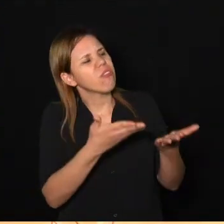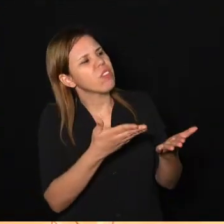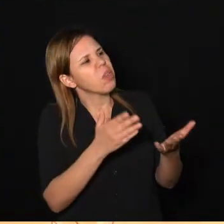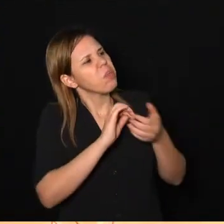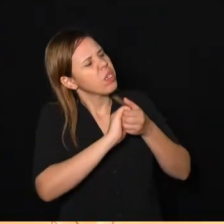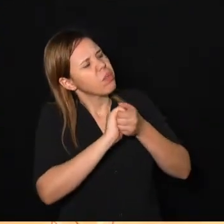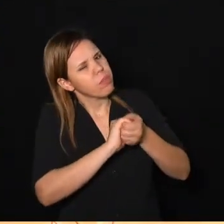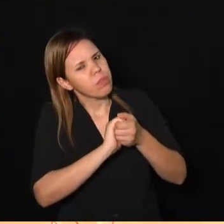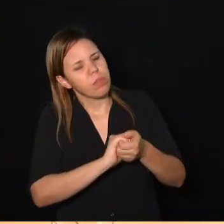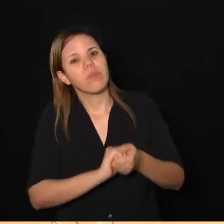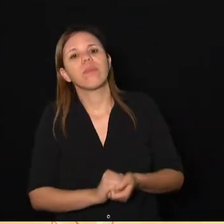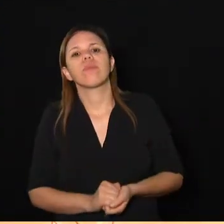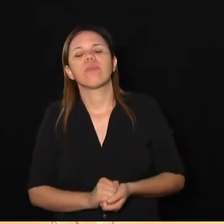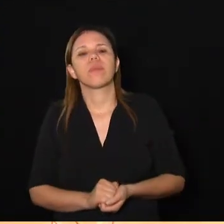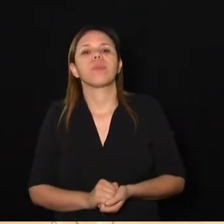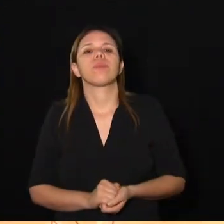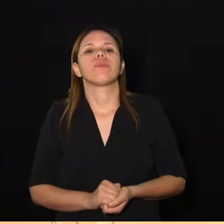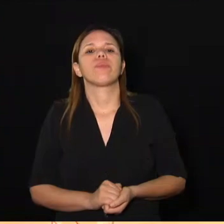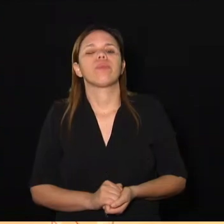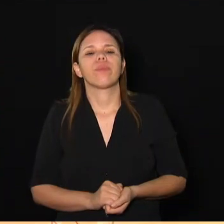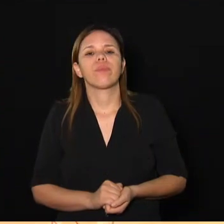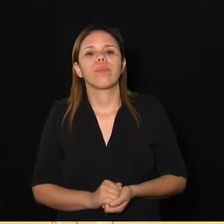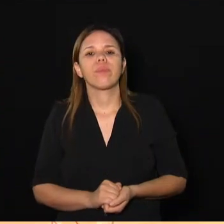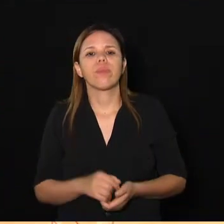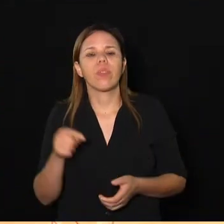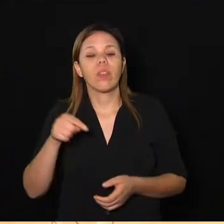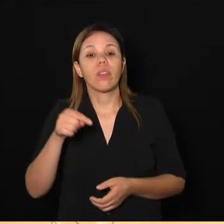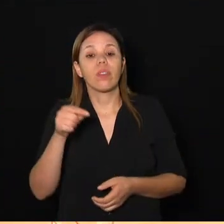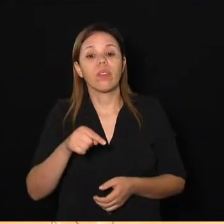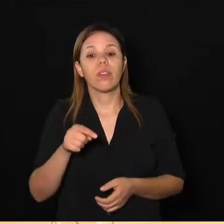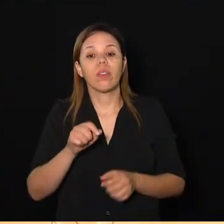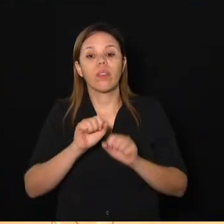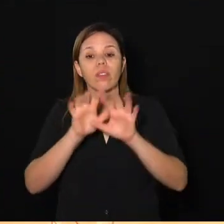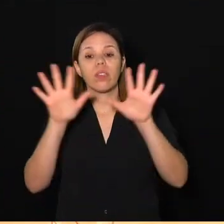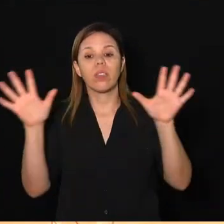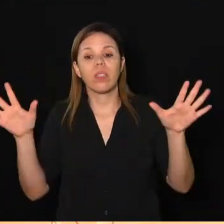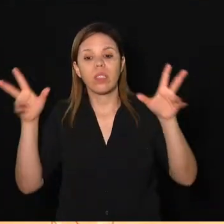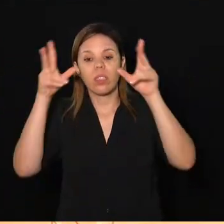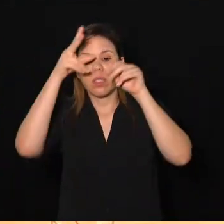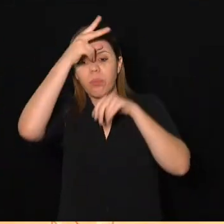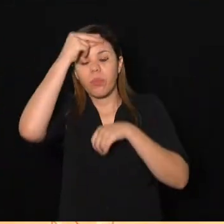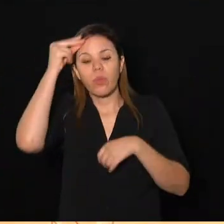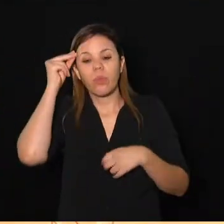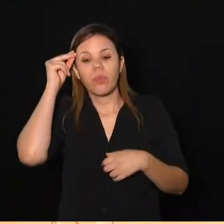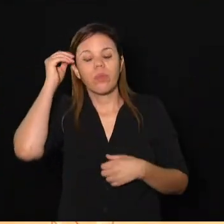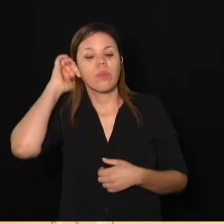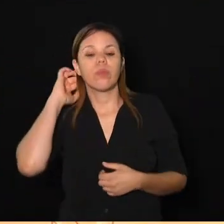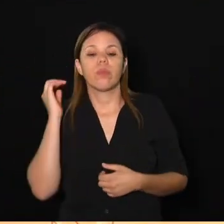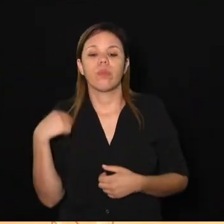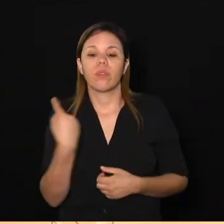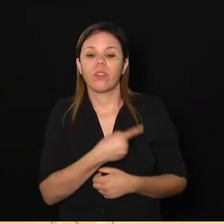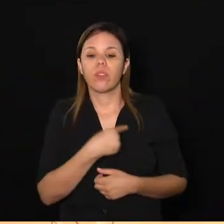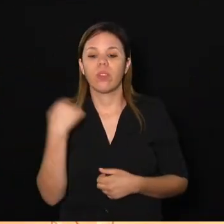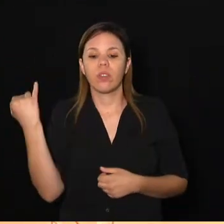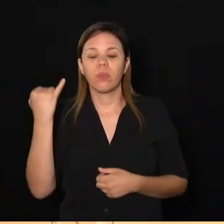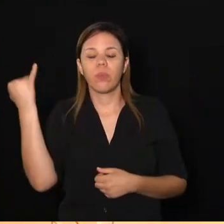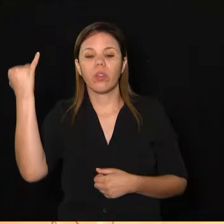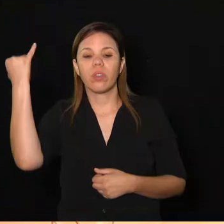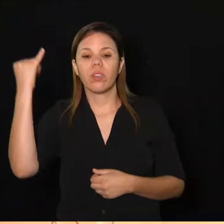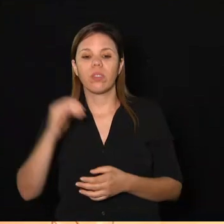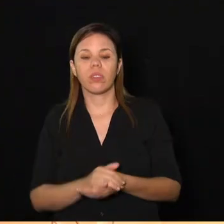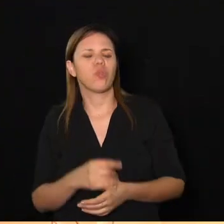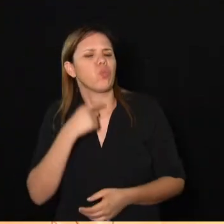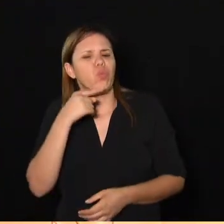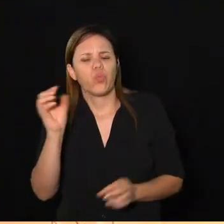parabenizá-lo por chamar essa audiência pública falar que isso para a gente é extremamente importante para que nós não tenhamos